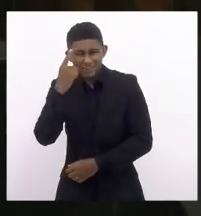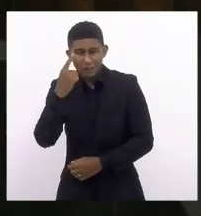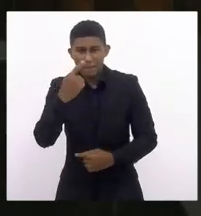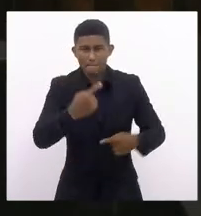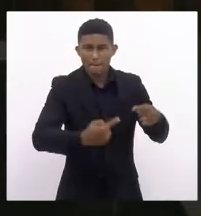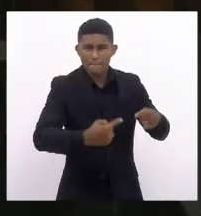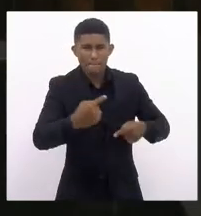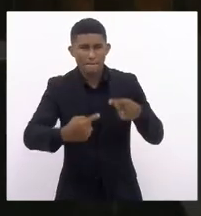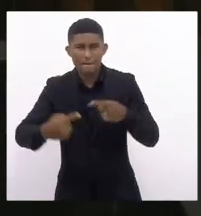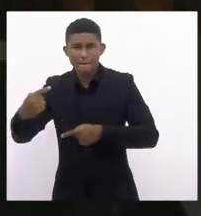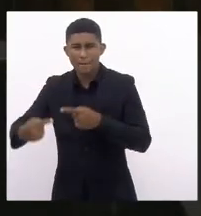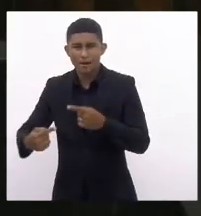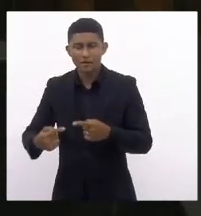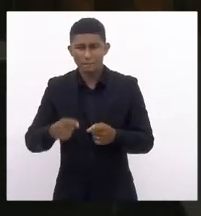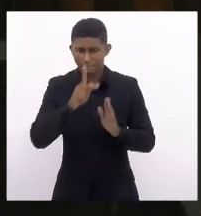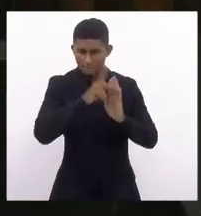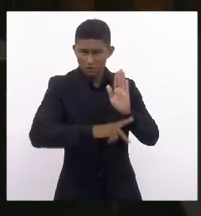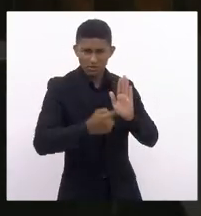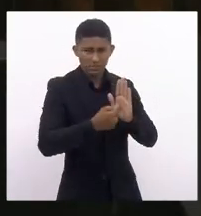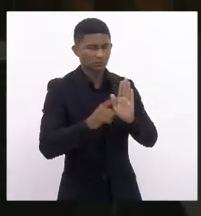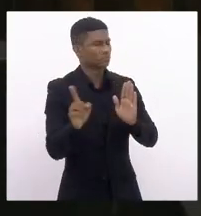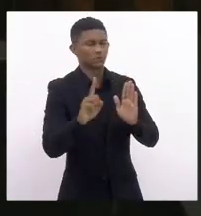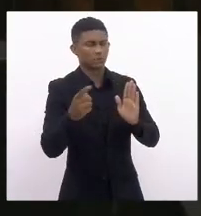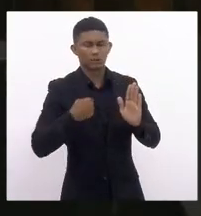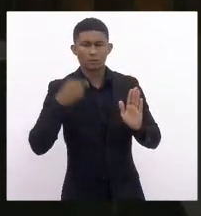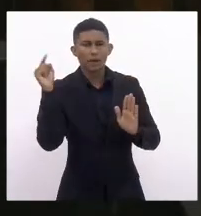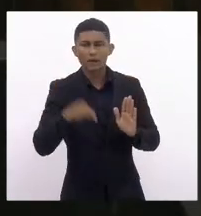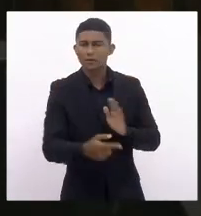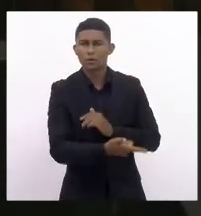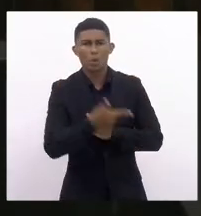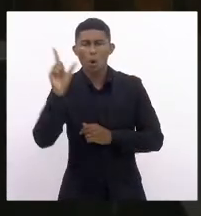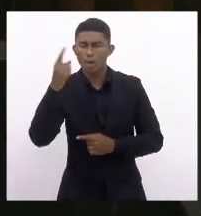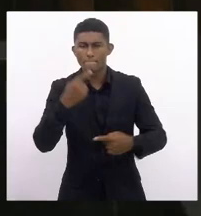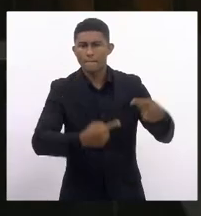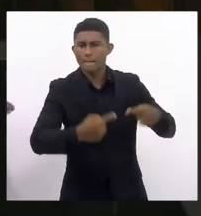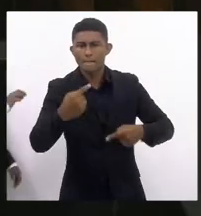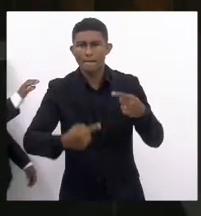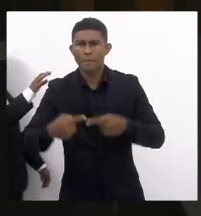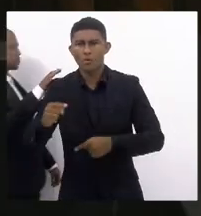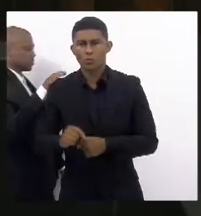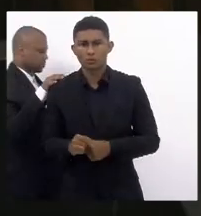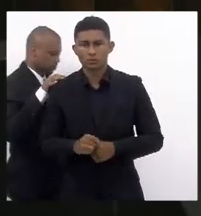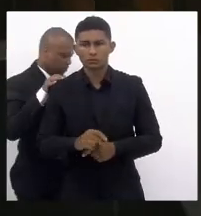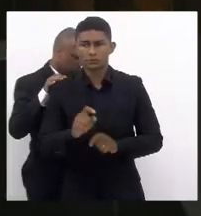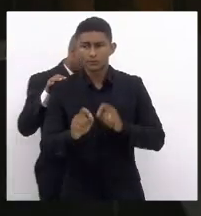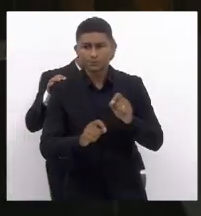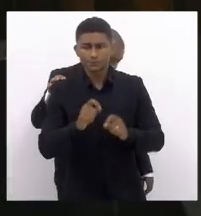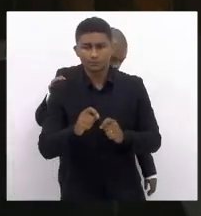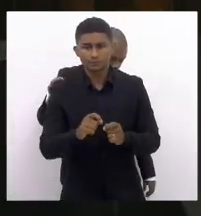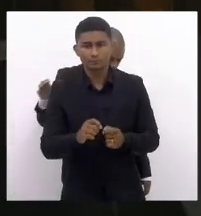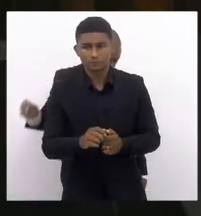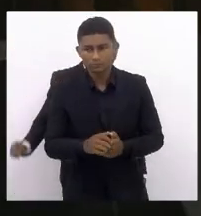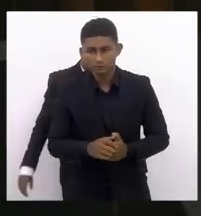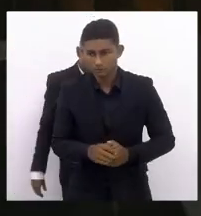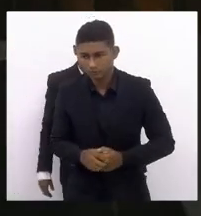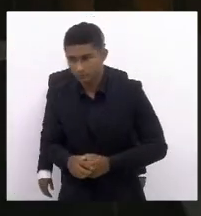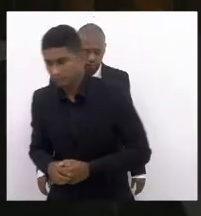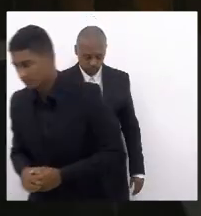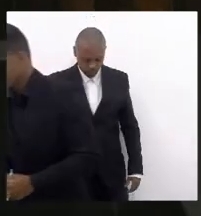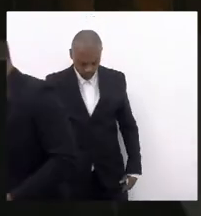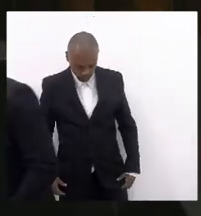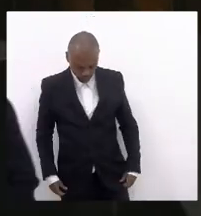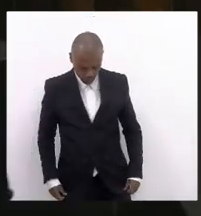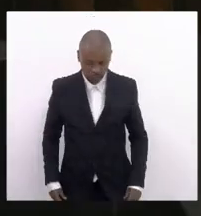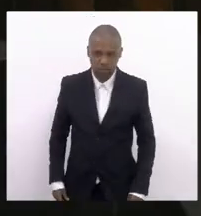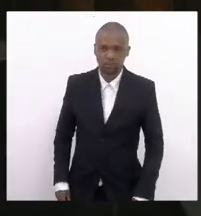trata, esse não é o debate que eu estou trazendo aqui. A reforma muda a estrutura